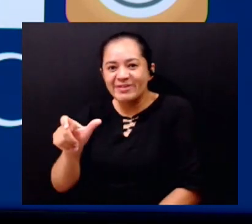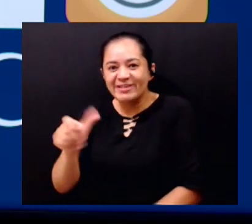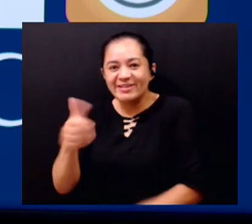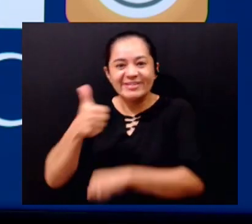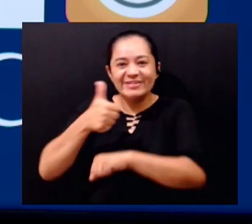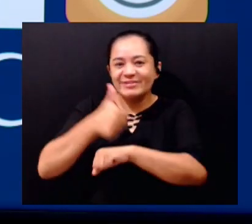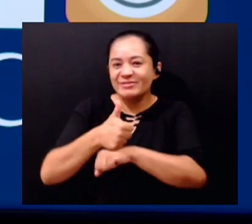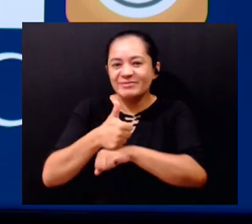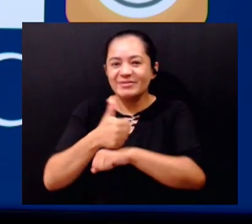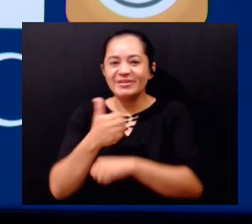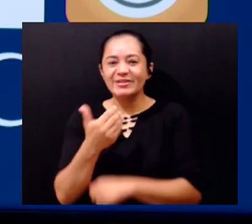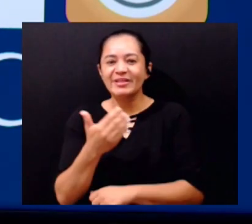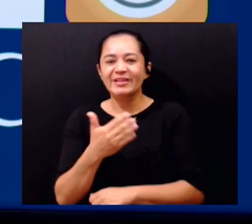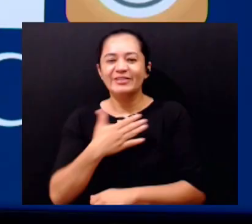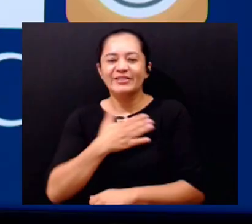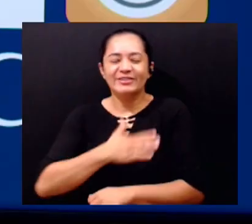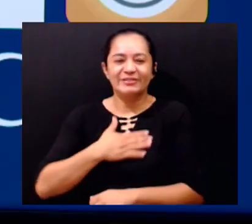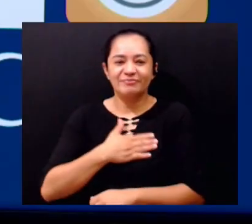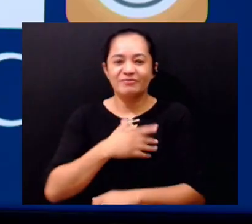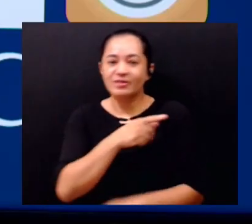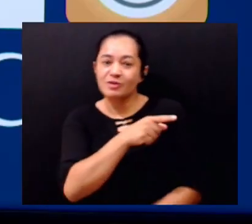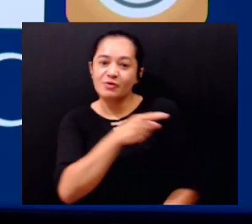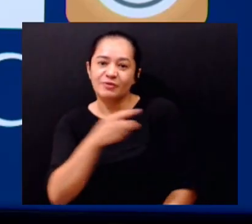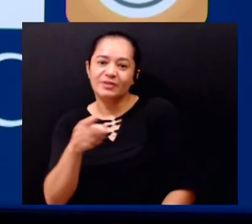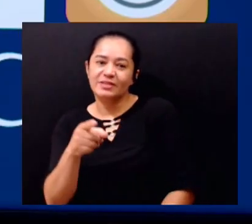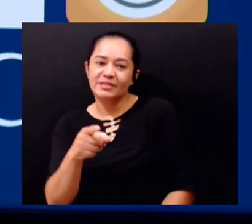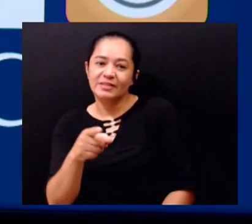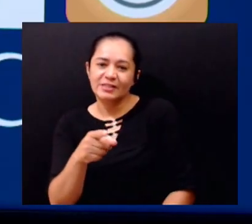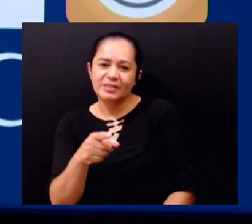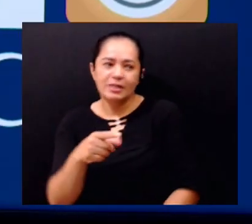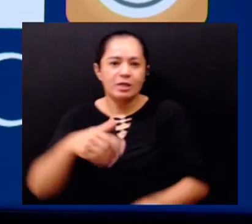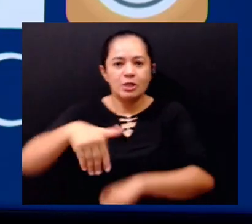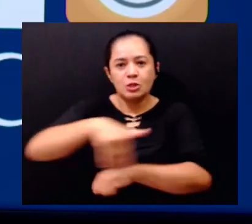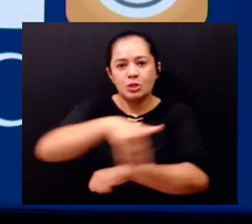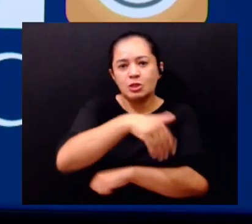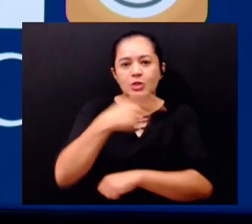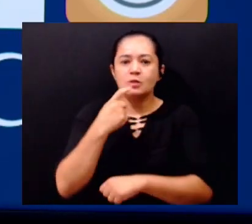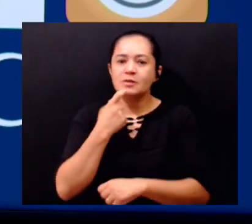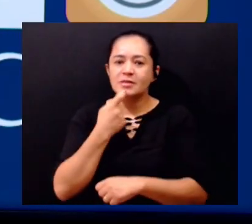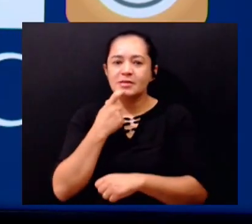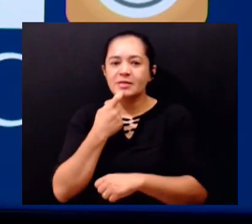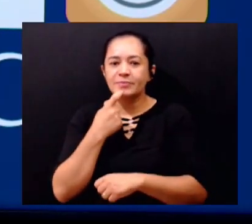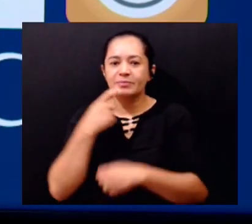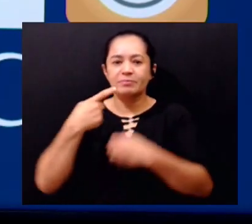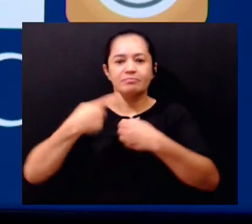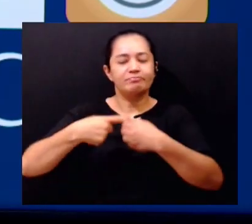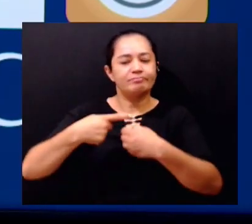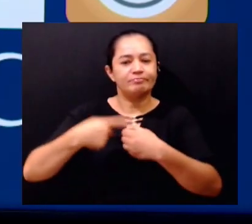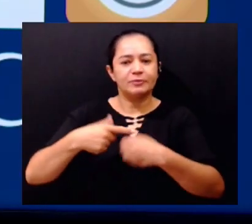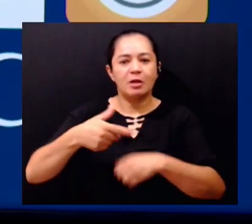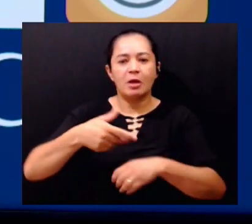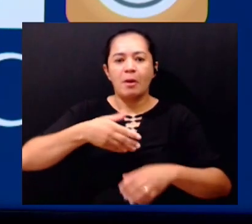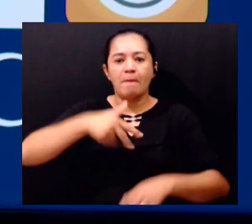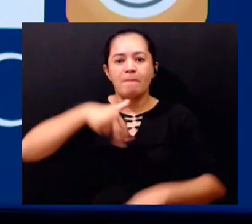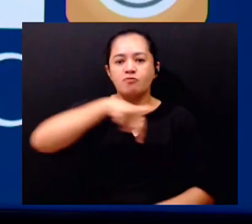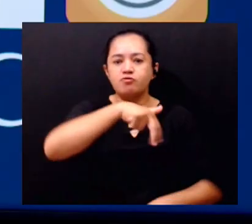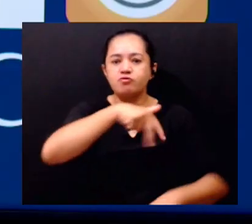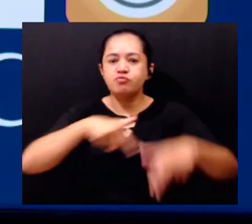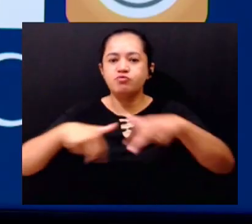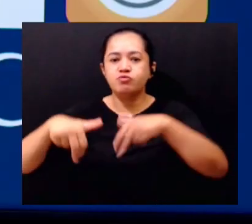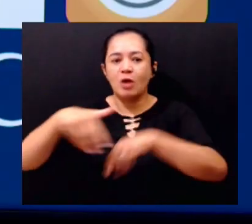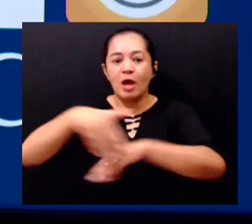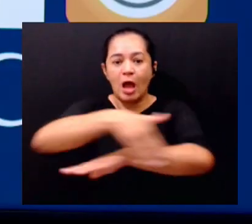que está circulando na cidade de Campinas, você que vai circular na cidade de Campinas, aliás, olha, a Prestes Maia recebe mais uma frente